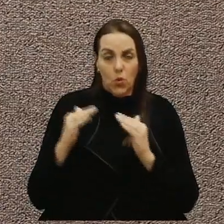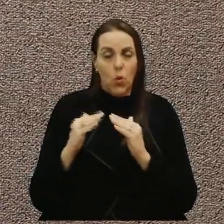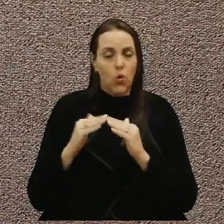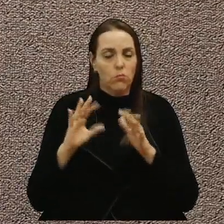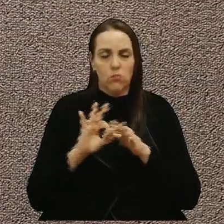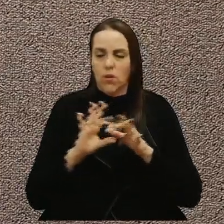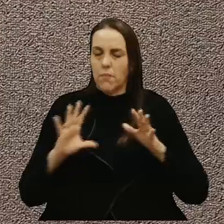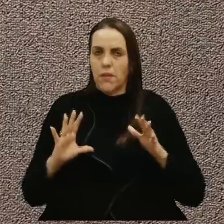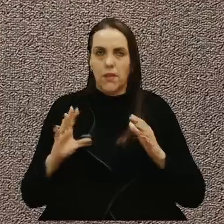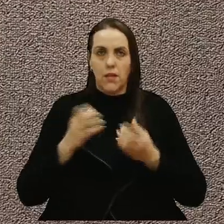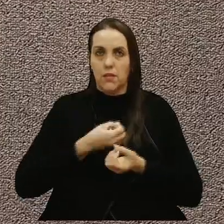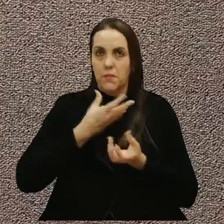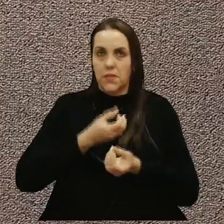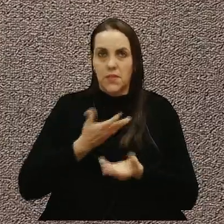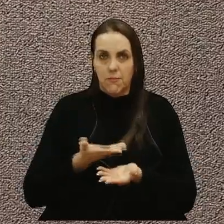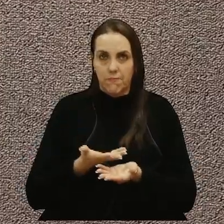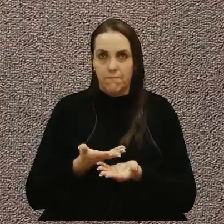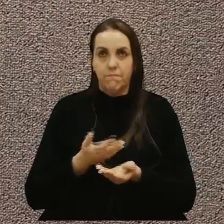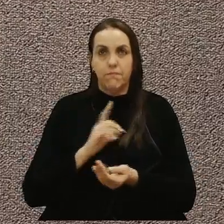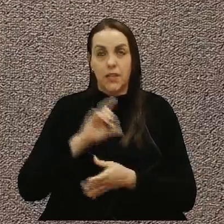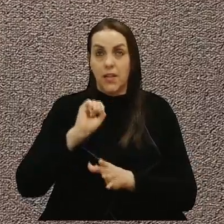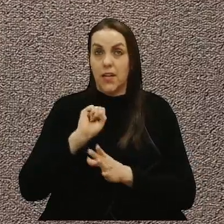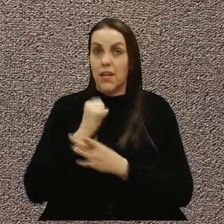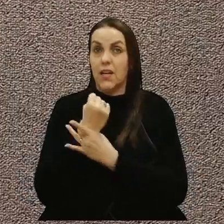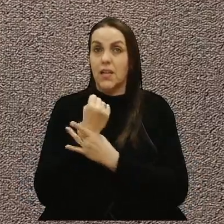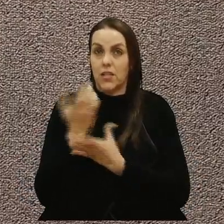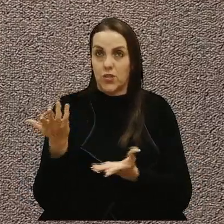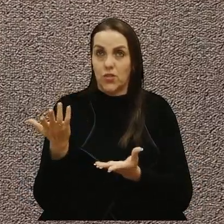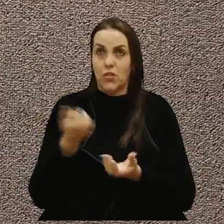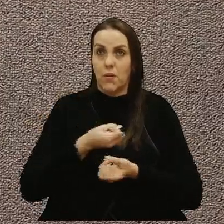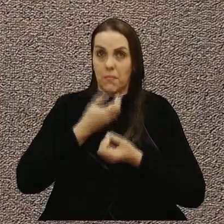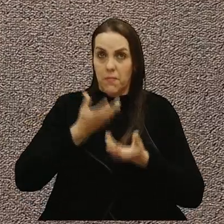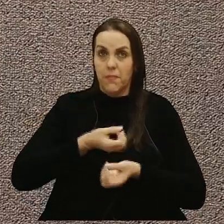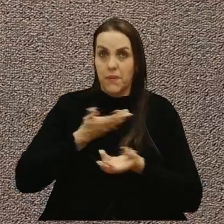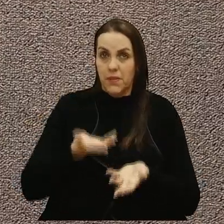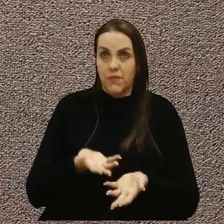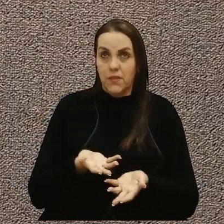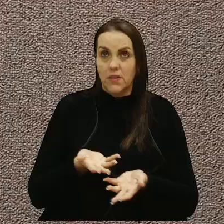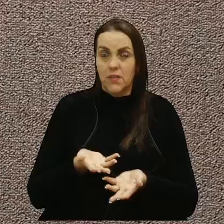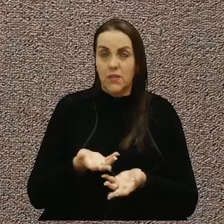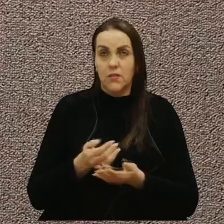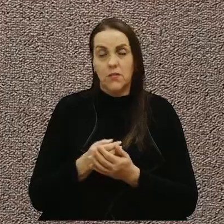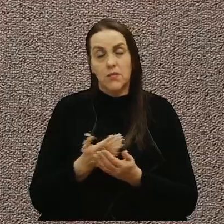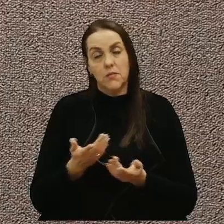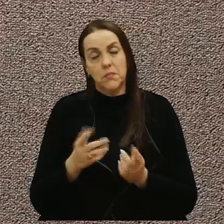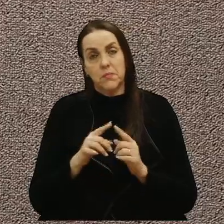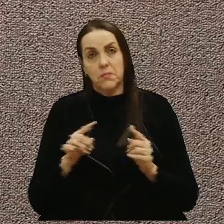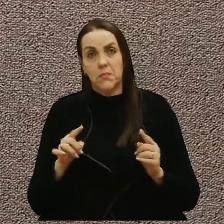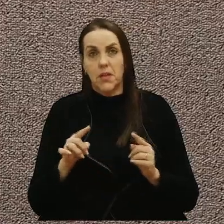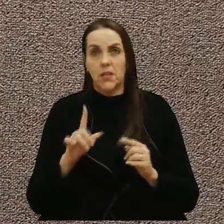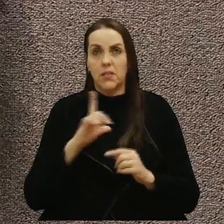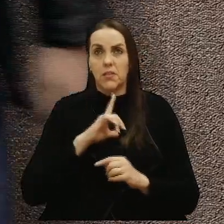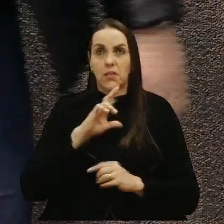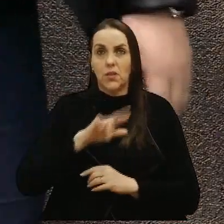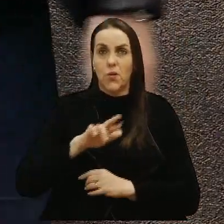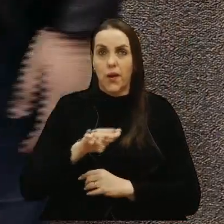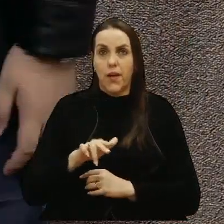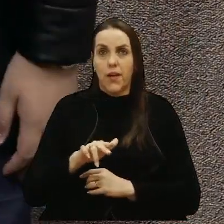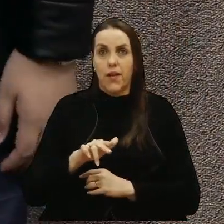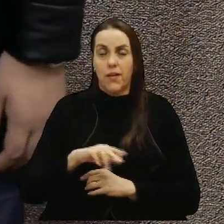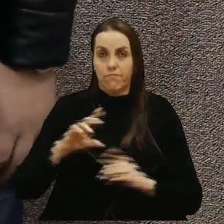liberdade de expressão enquanto a garantia de manifestação, desde que isso não fira